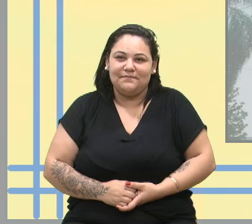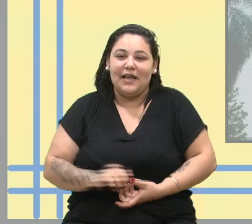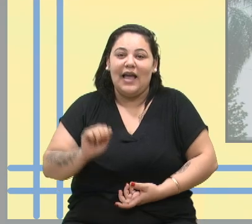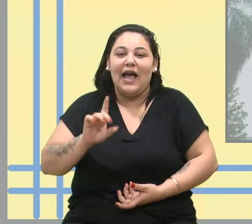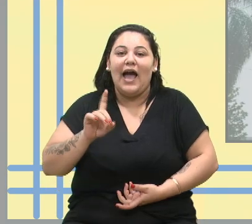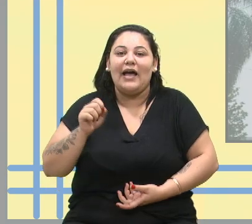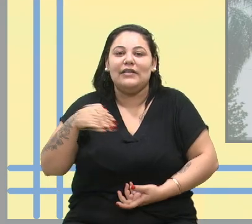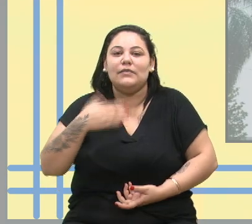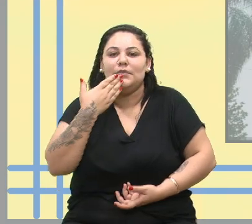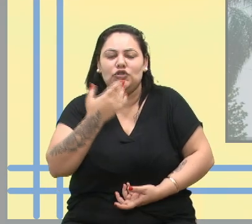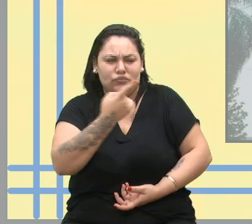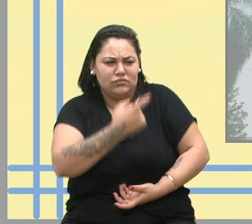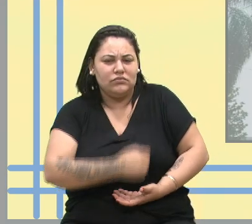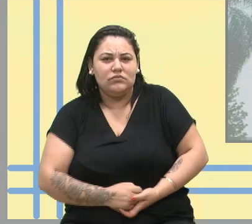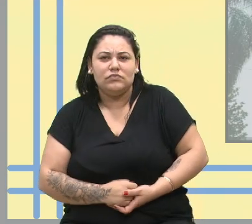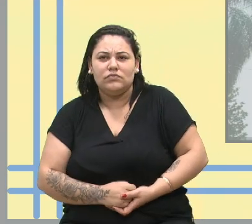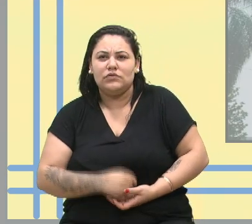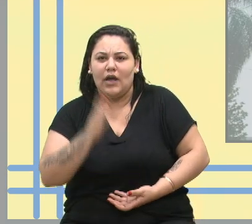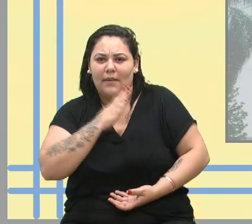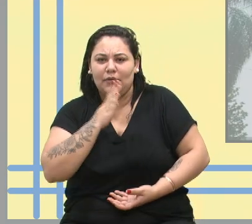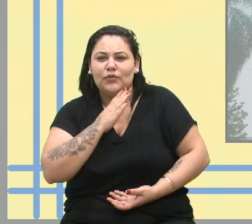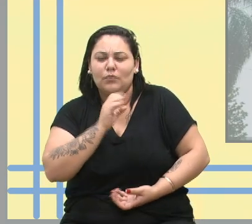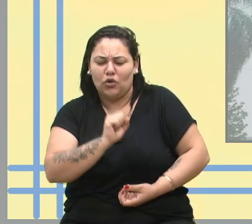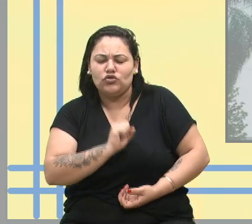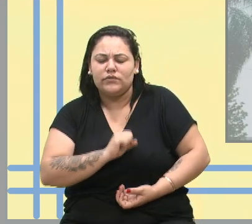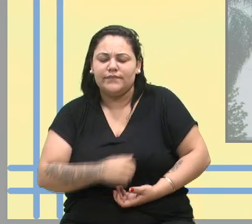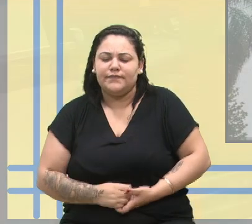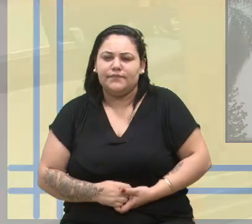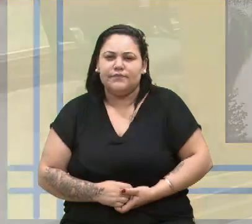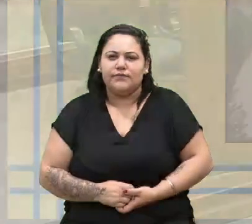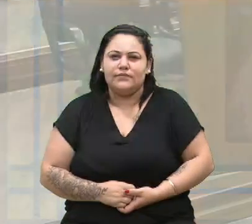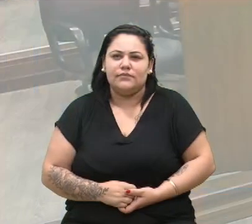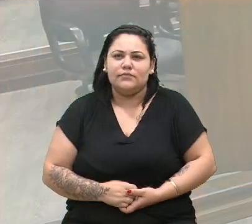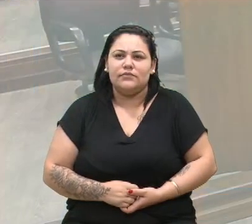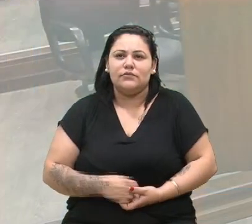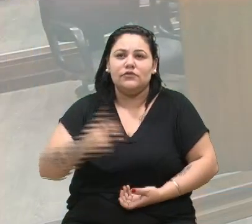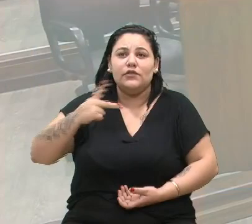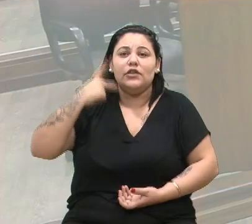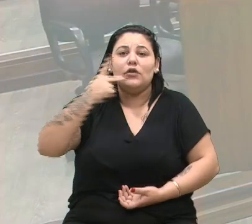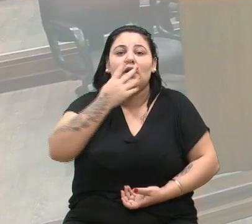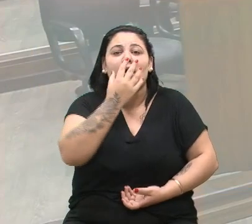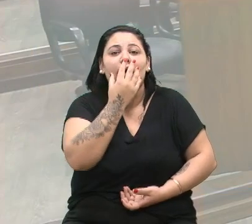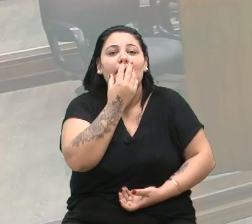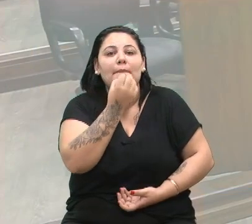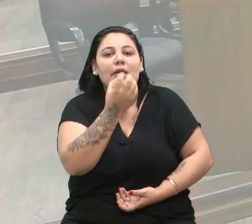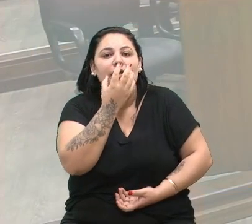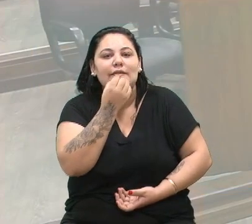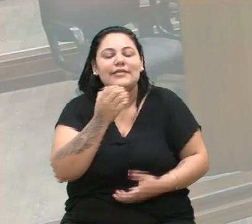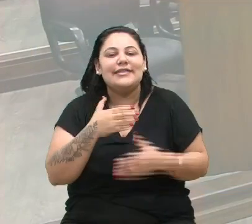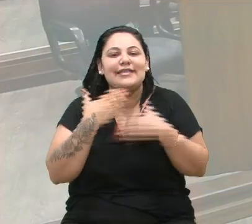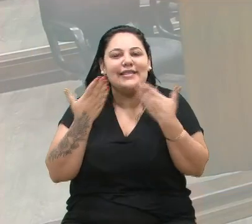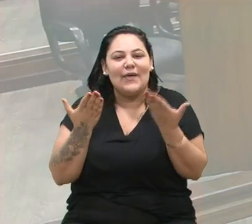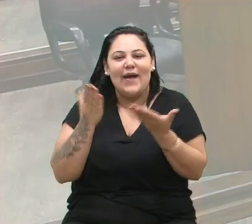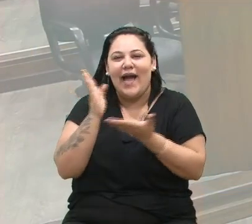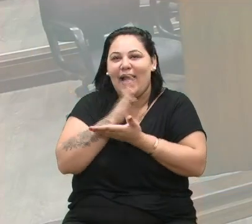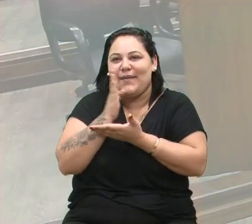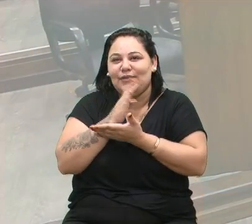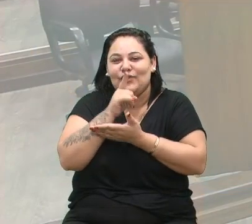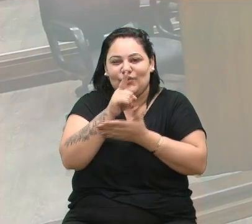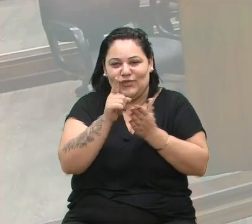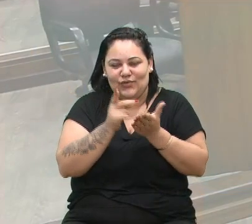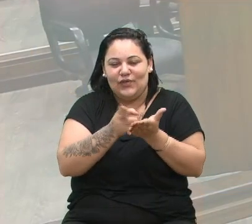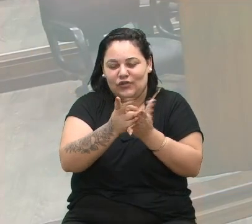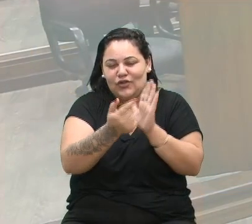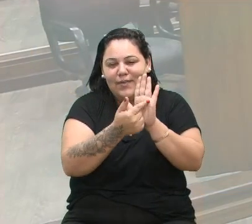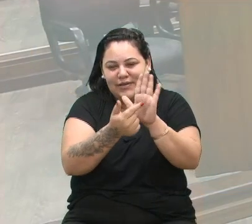ser agora, colega. De imediato, assim? Sim, sim. Vereador Camilles, então, já que foi de imediato, eu sei que o senhor ainda vai apresentar